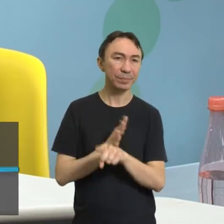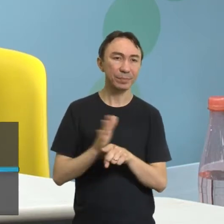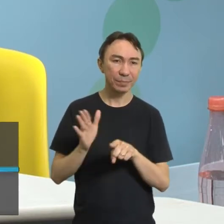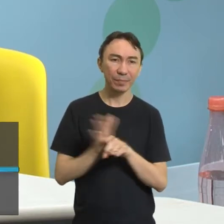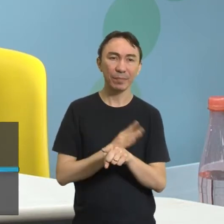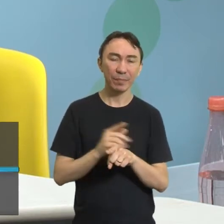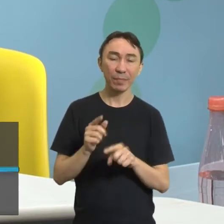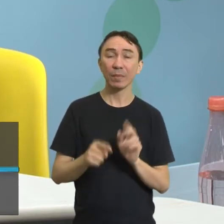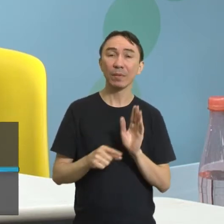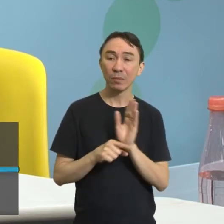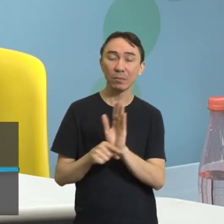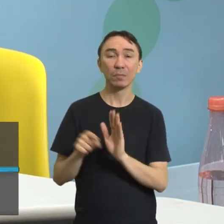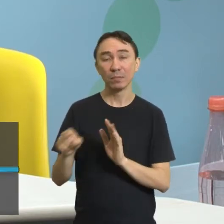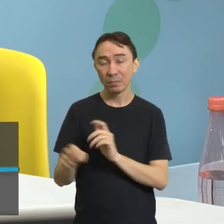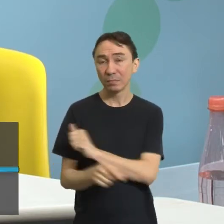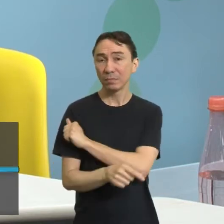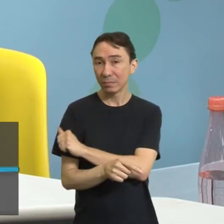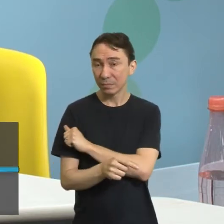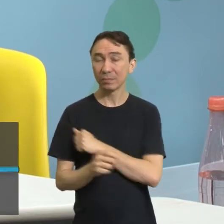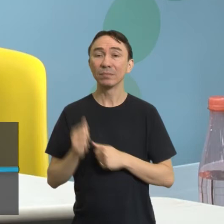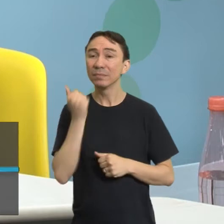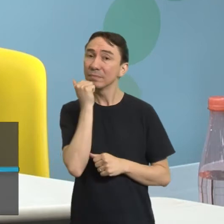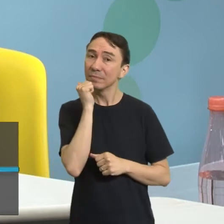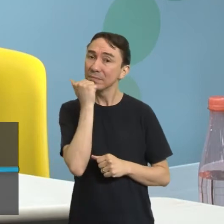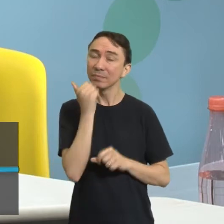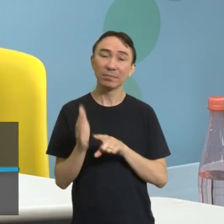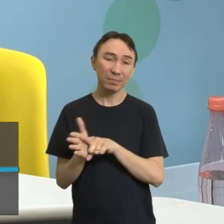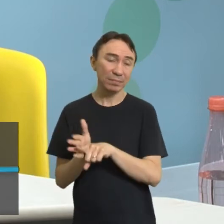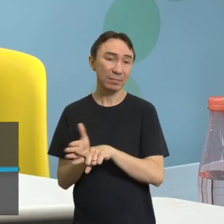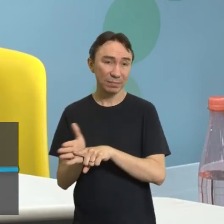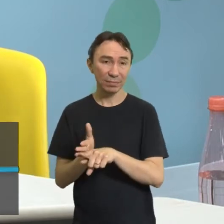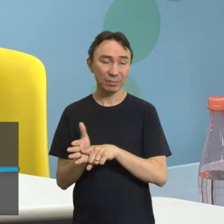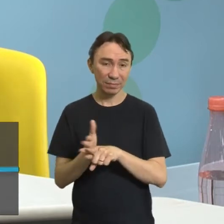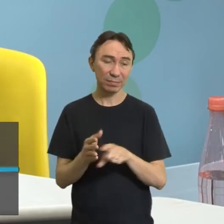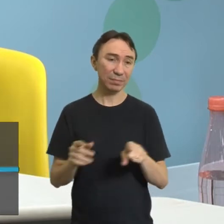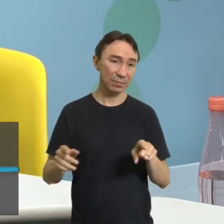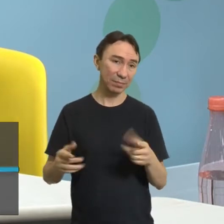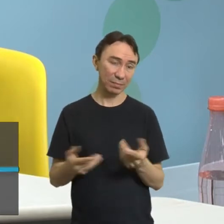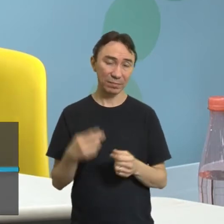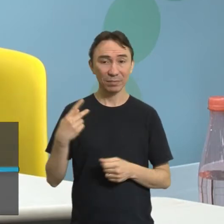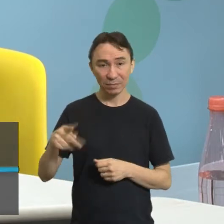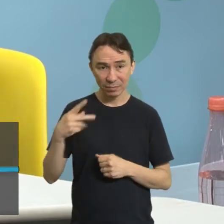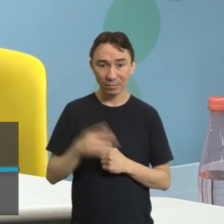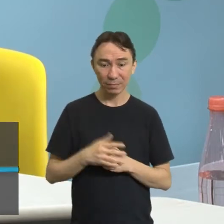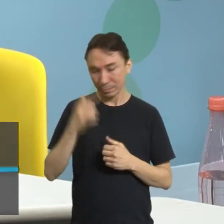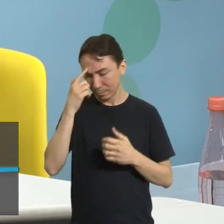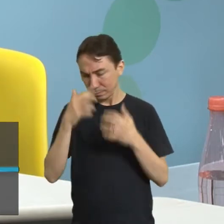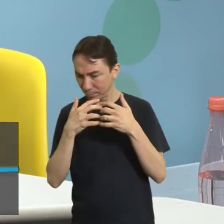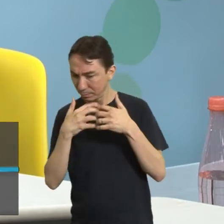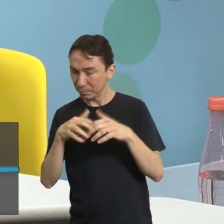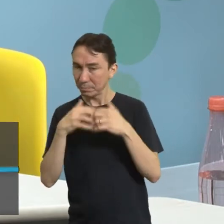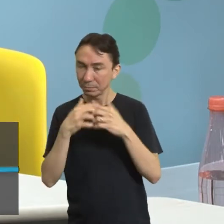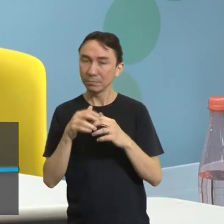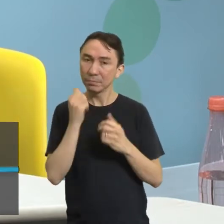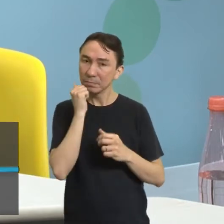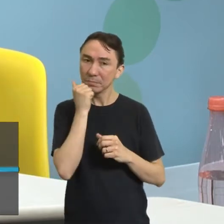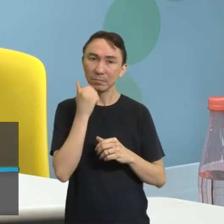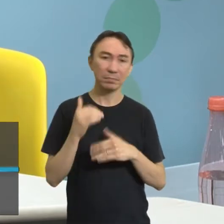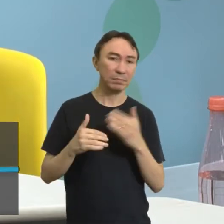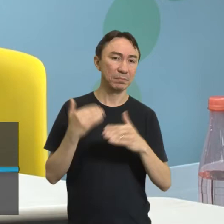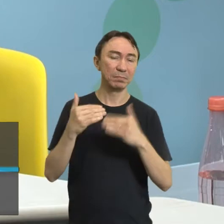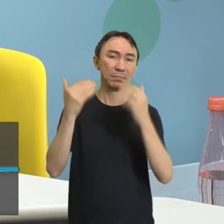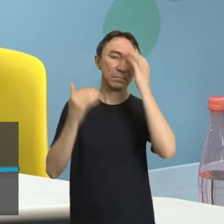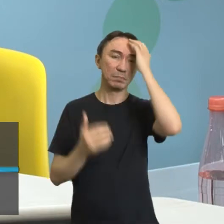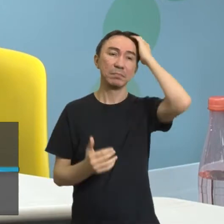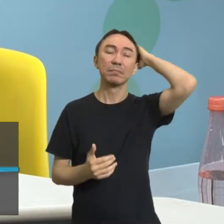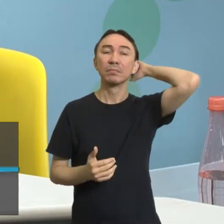a investigação científica e, principalmente, a construção do pensamento científico. Bom, eu gostaria de colocar aqui no